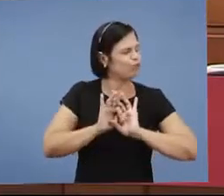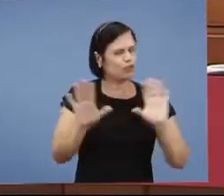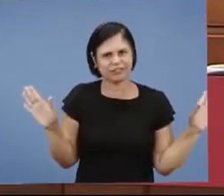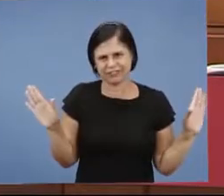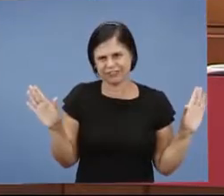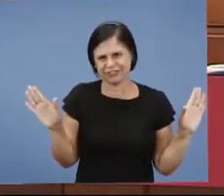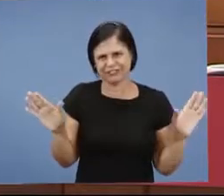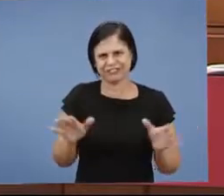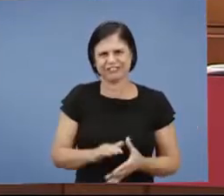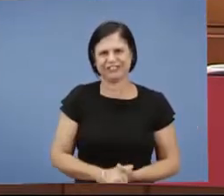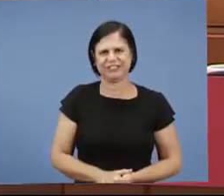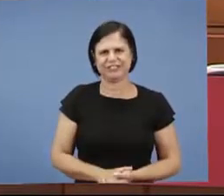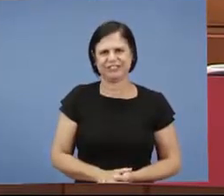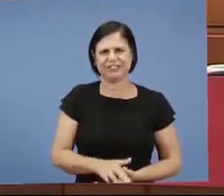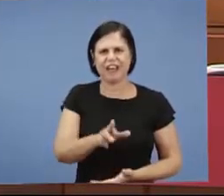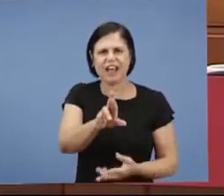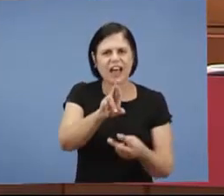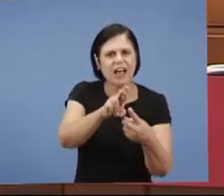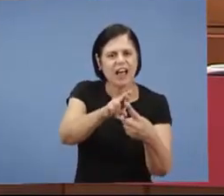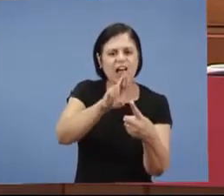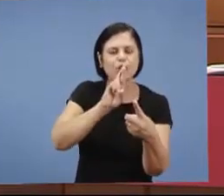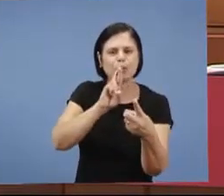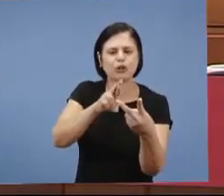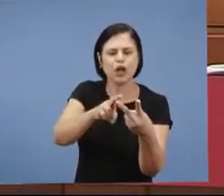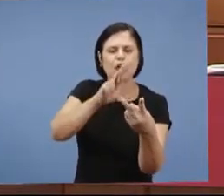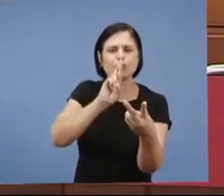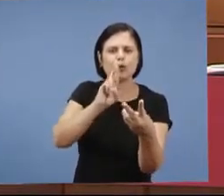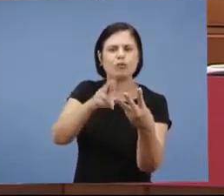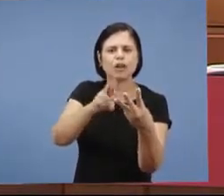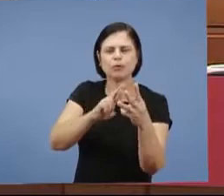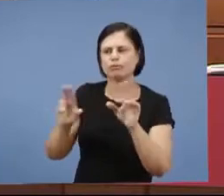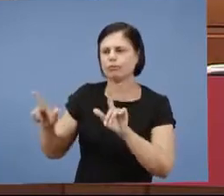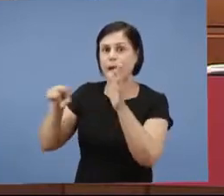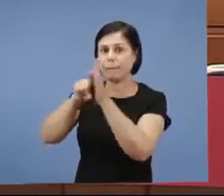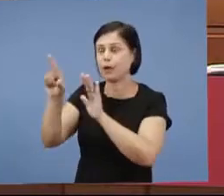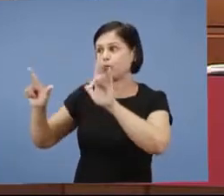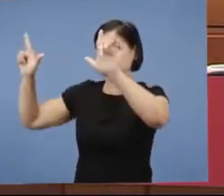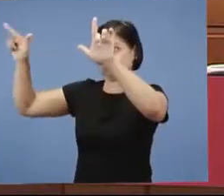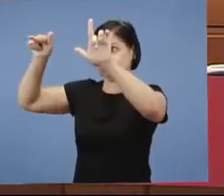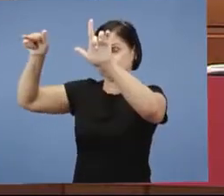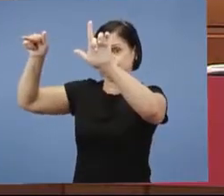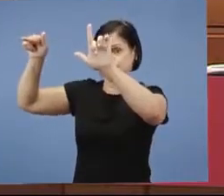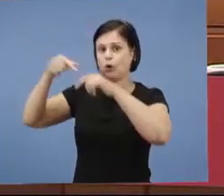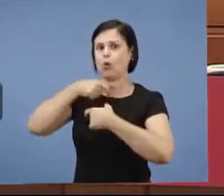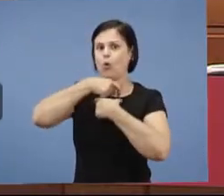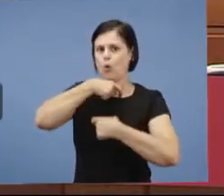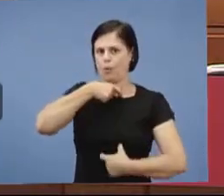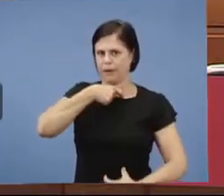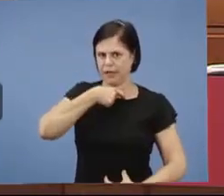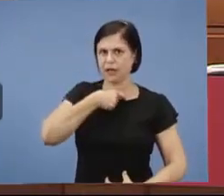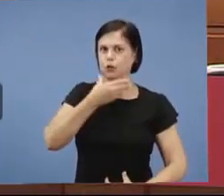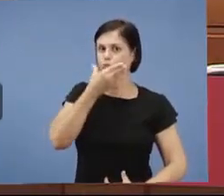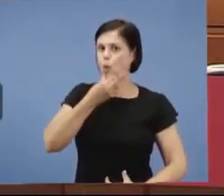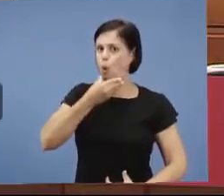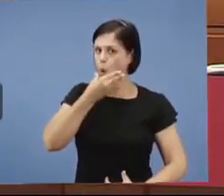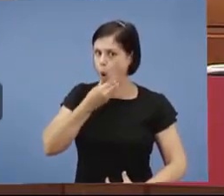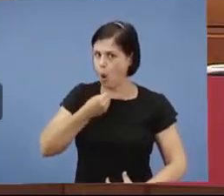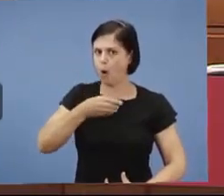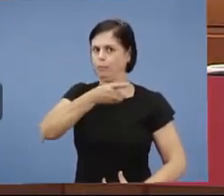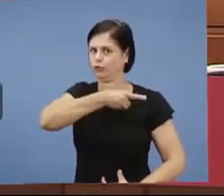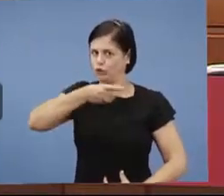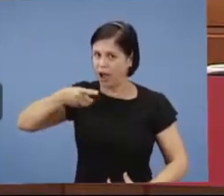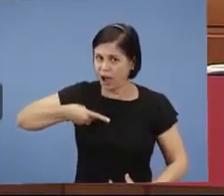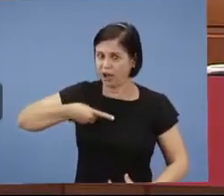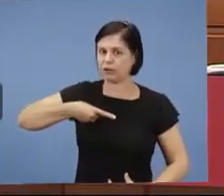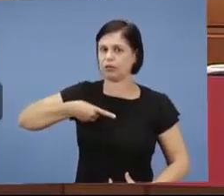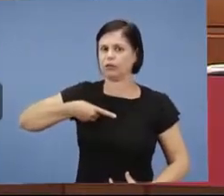vontade. Respondo. A pergunta vai ficar no quadro. E os obreiros, os varões,